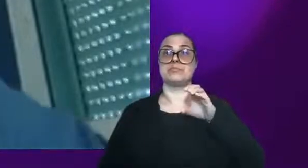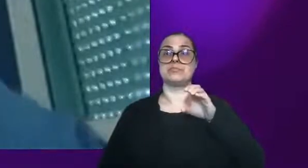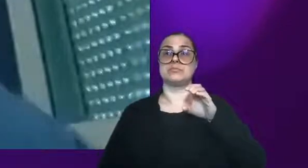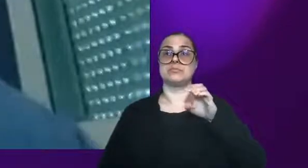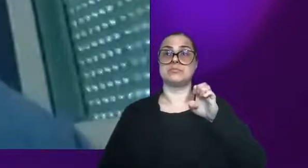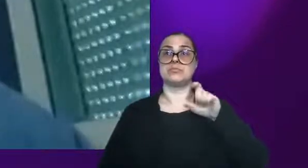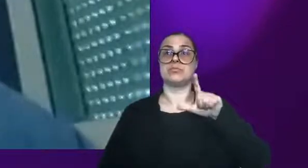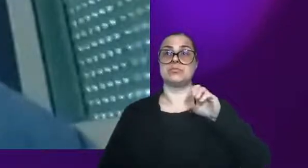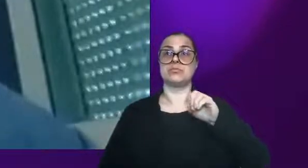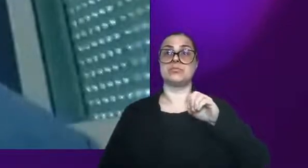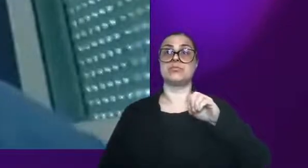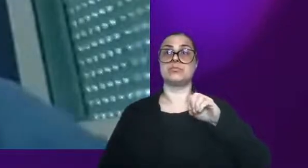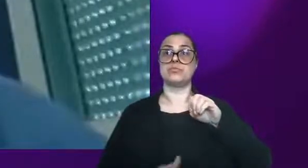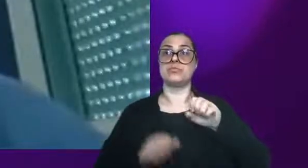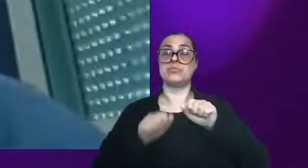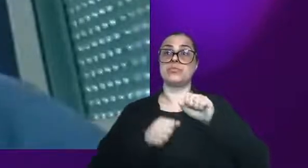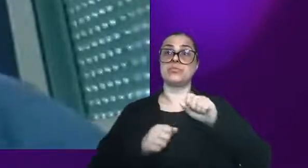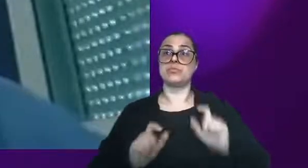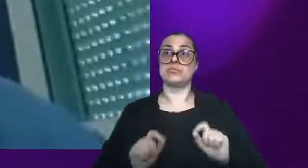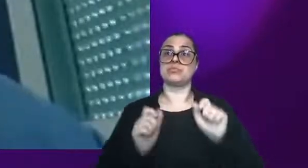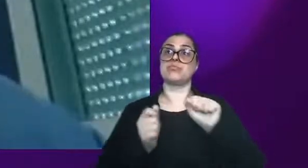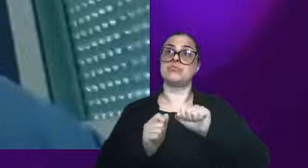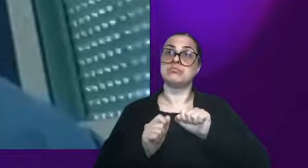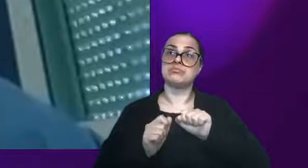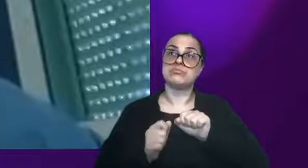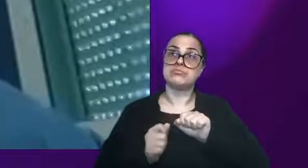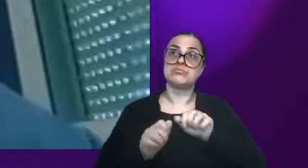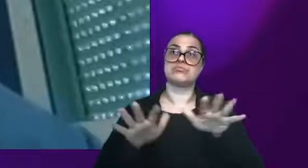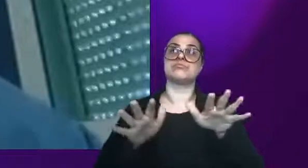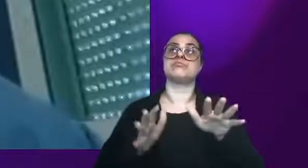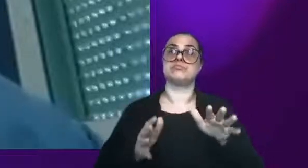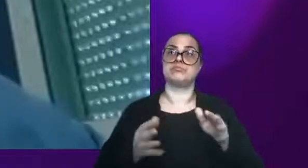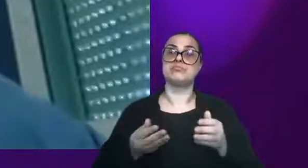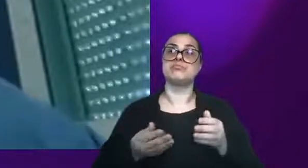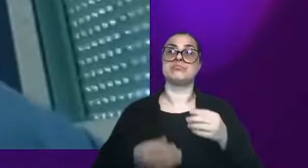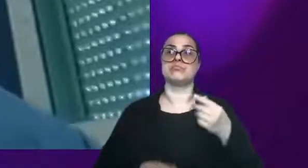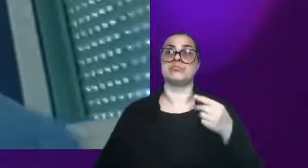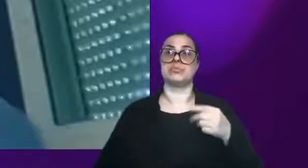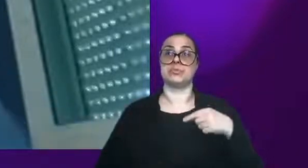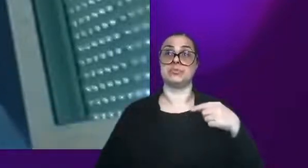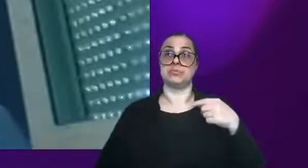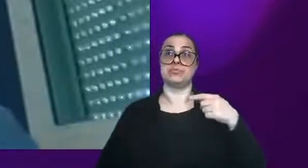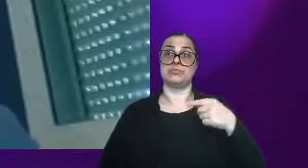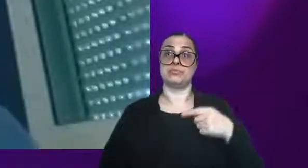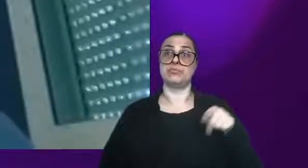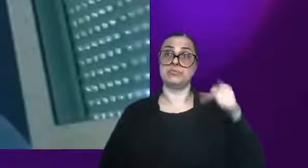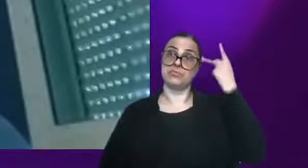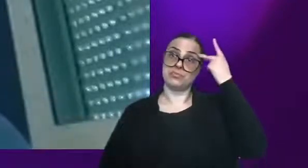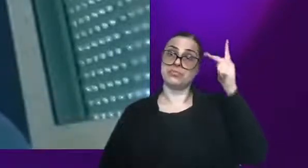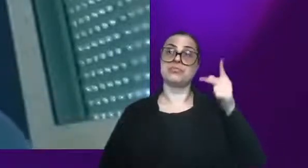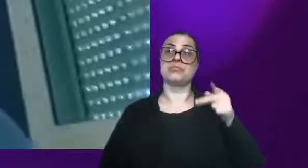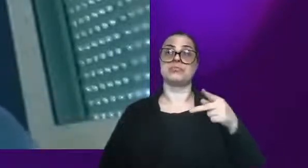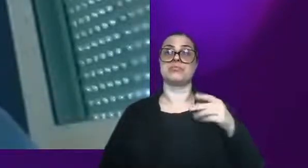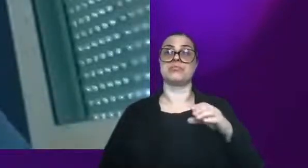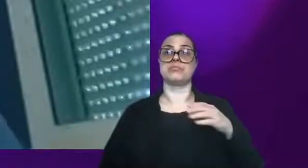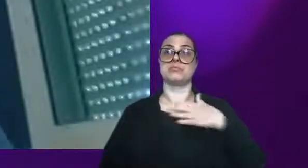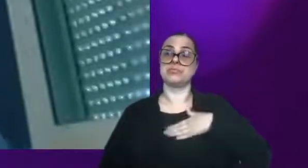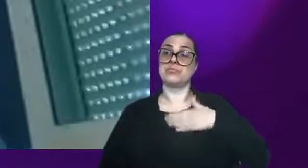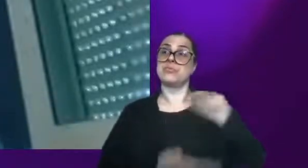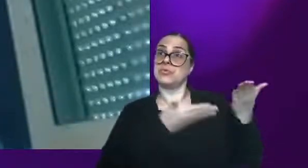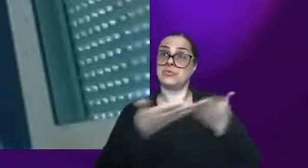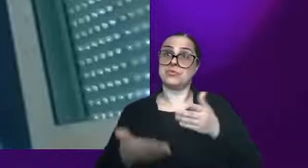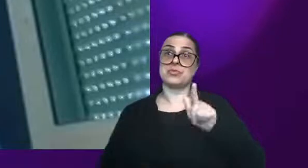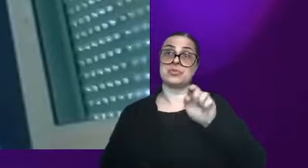world for organ allocation for HCC. Please, Dr. Jorgelina Coppa.